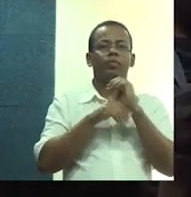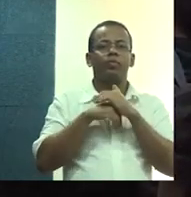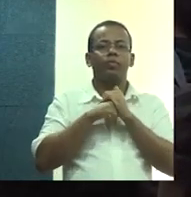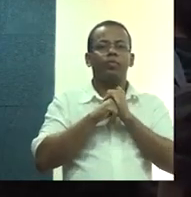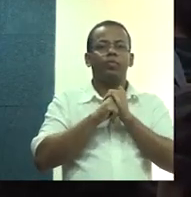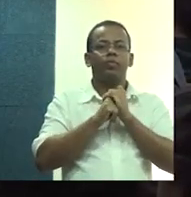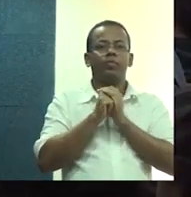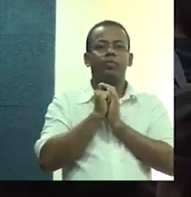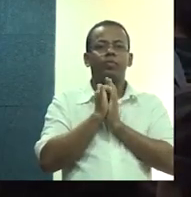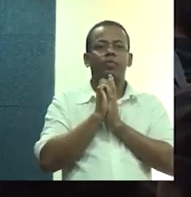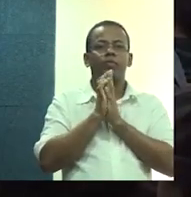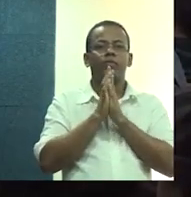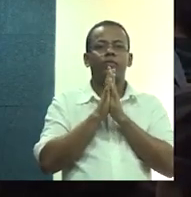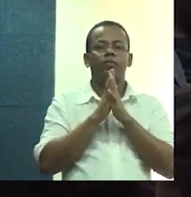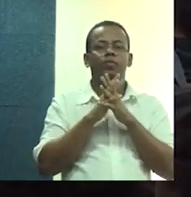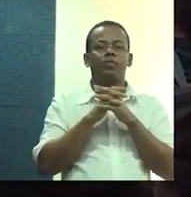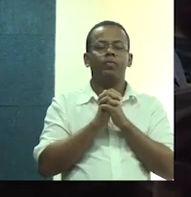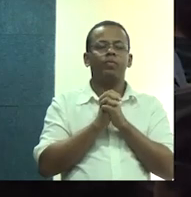bom